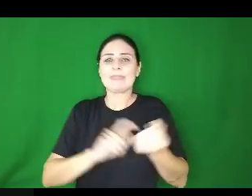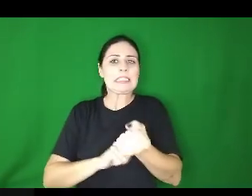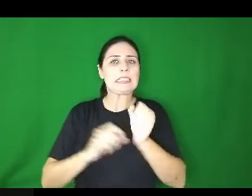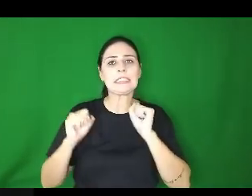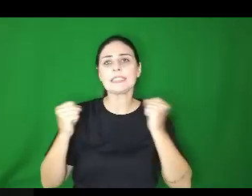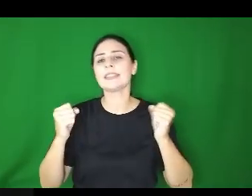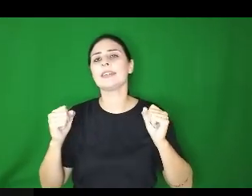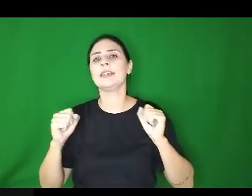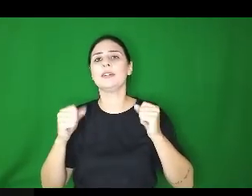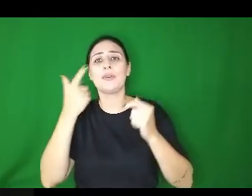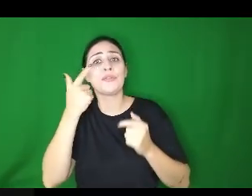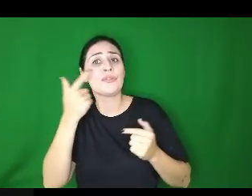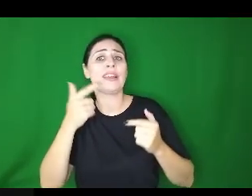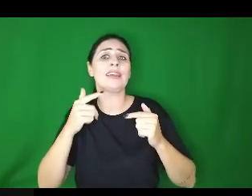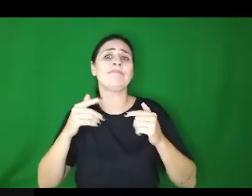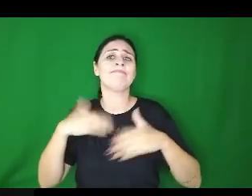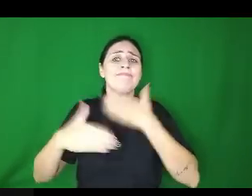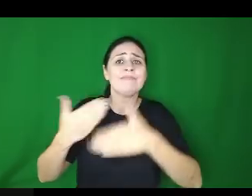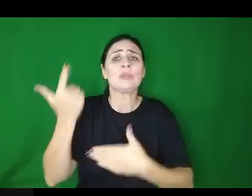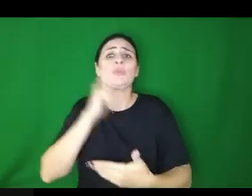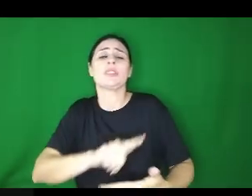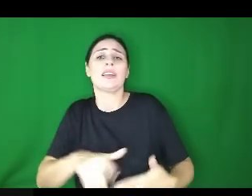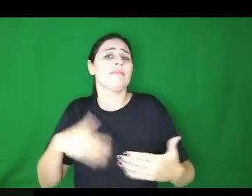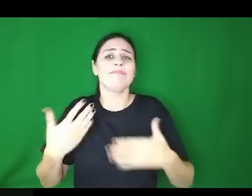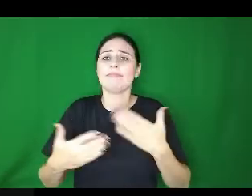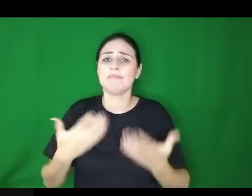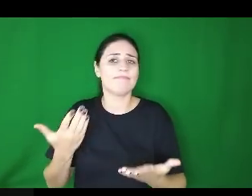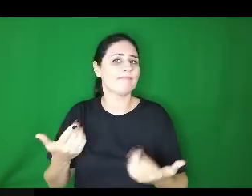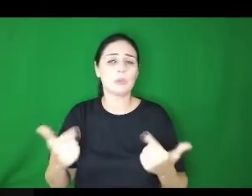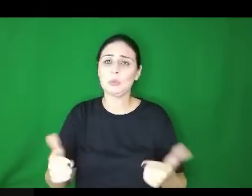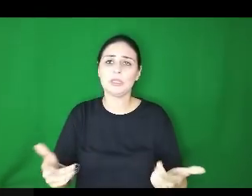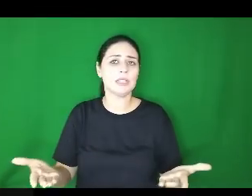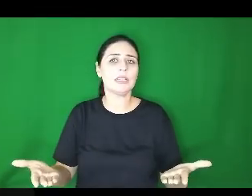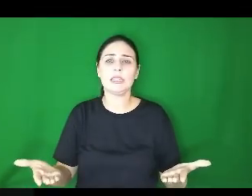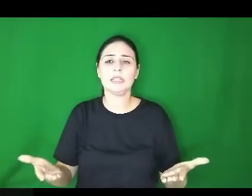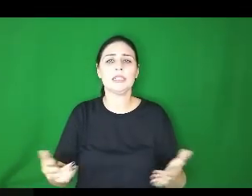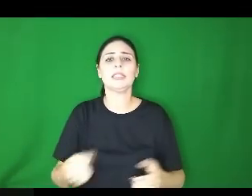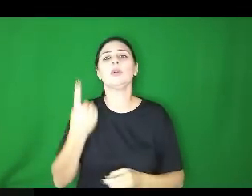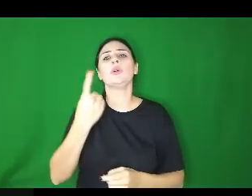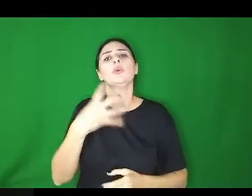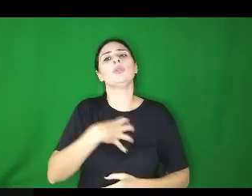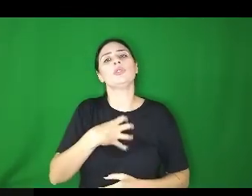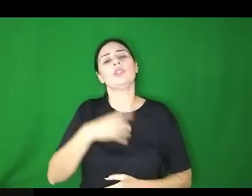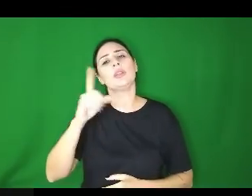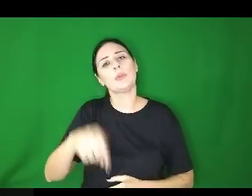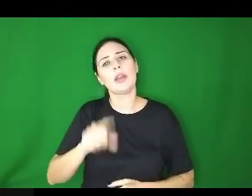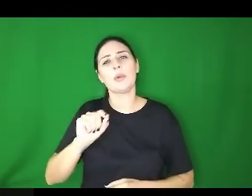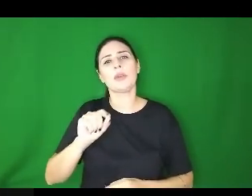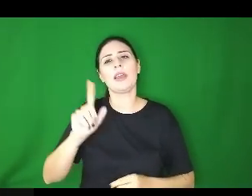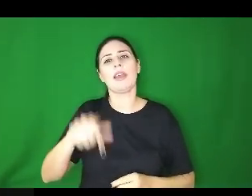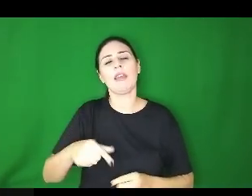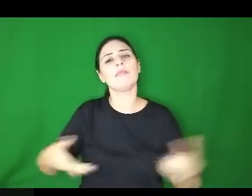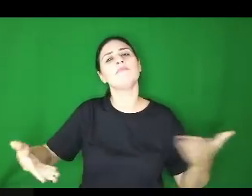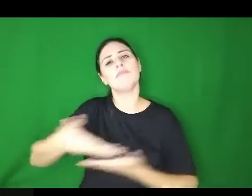como professores, como lidar com os nossos próprios problemas, que nós também estamos inseridos nessa pandemia, com pessoas da família que adoecem,